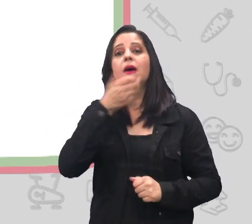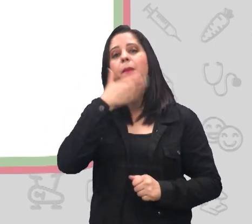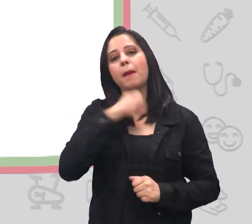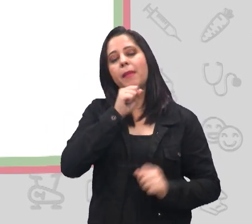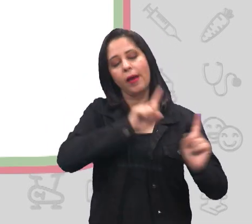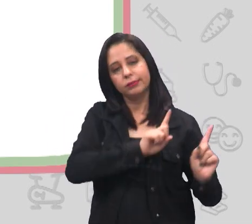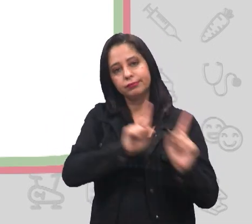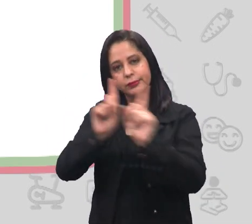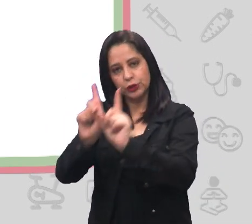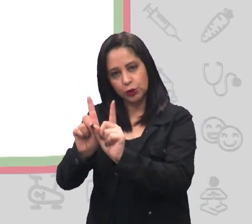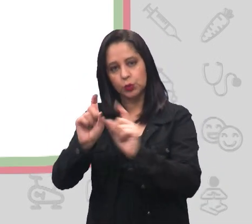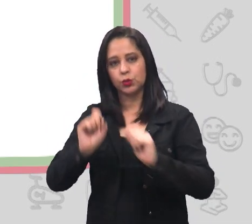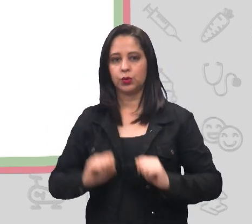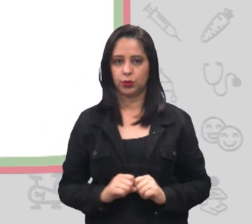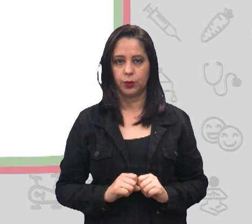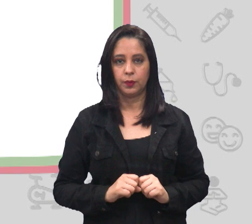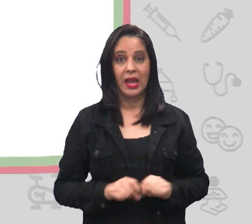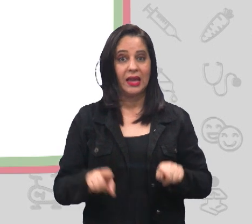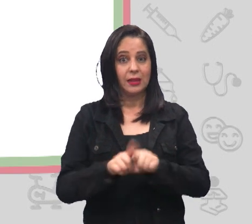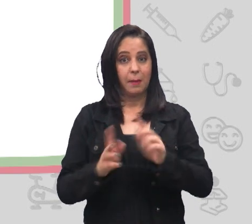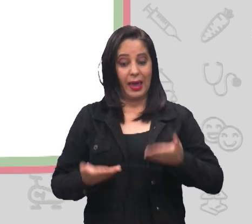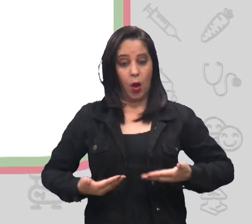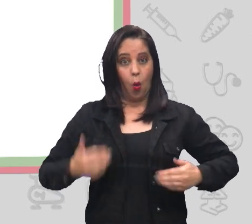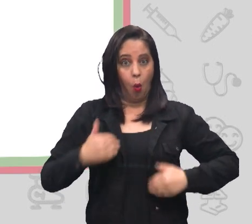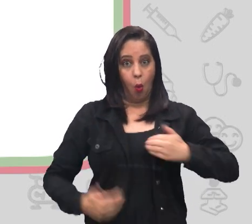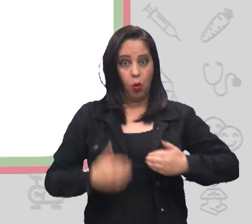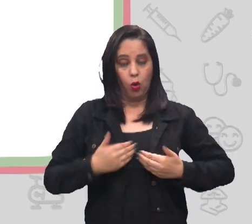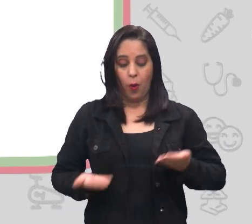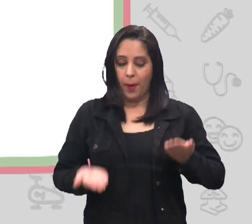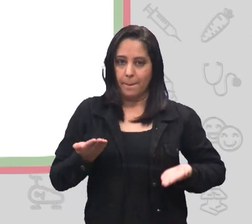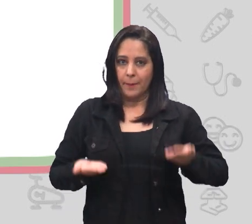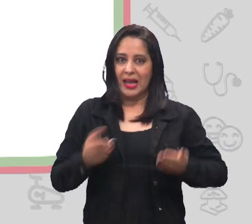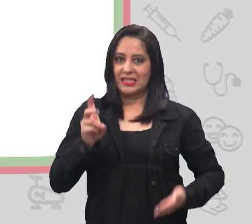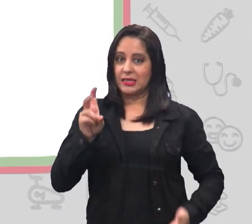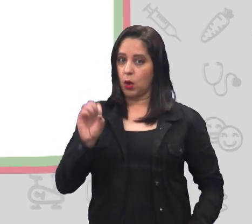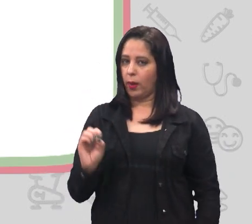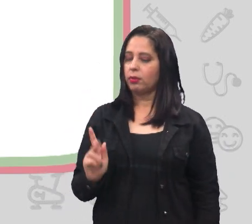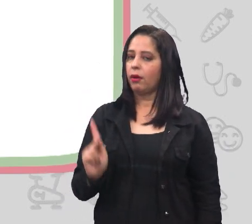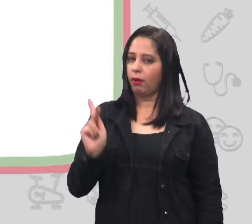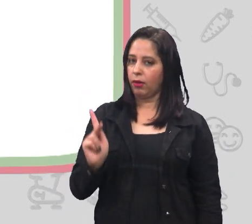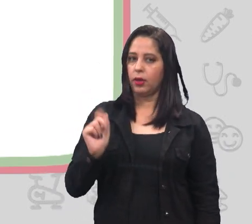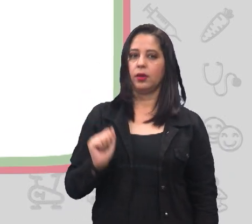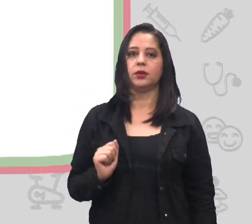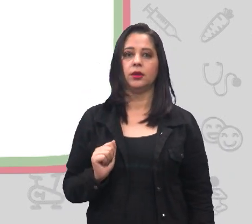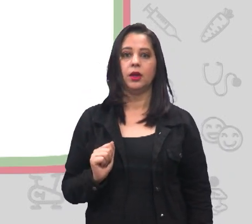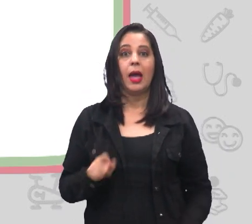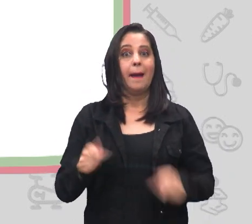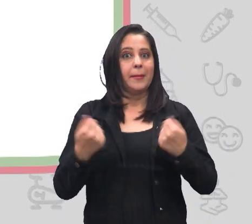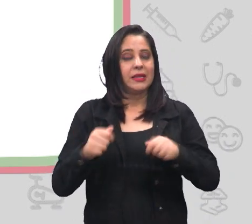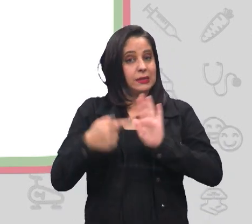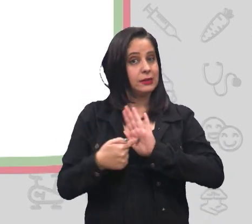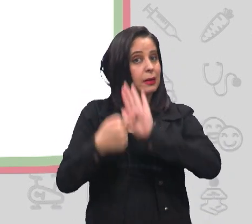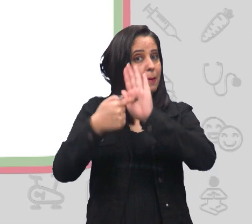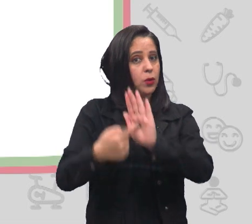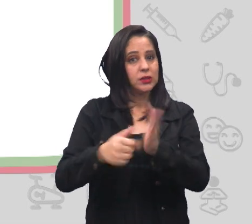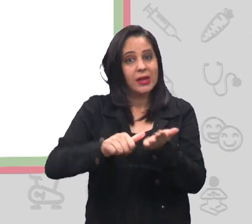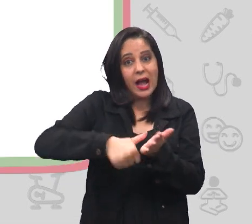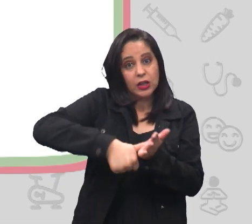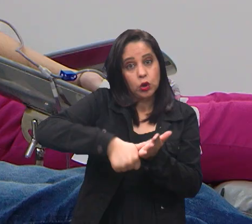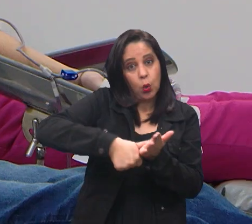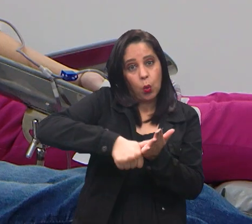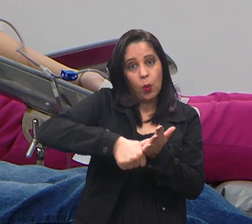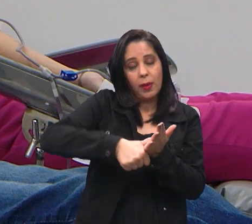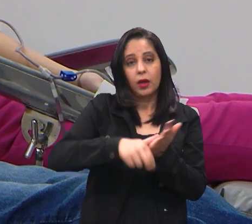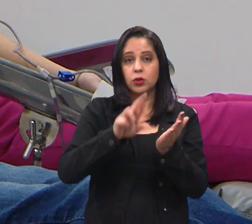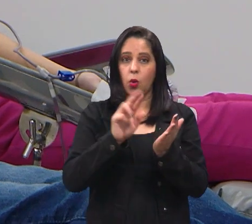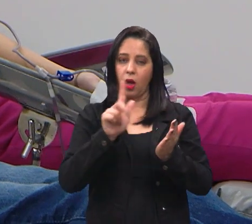doador também precisa pesar no mínimo 50 quilos. E é preciso apresentar um documento oficial com foto.